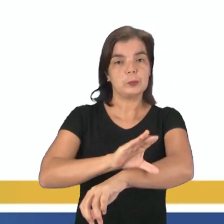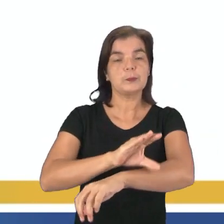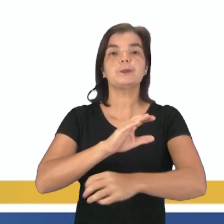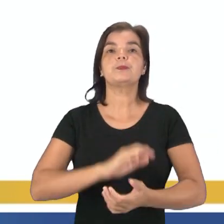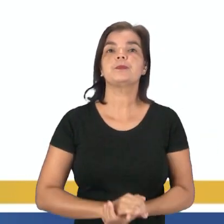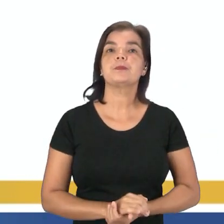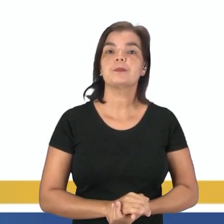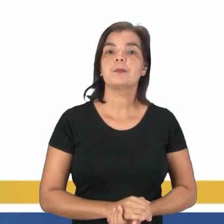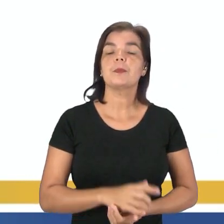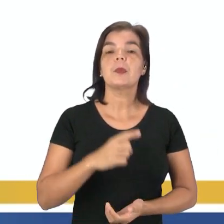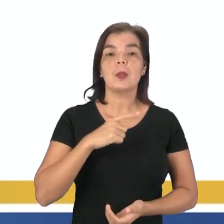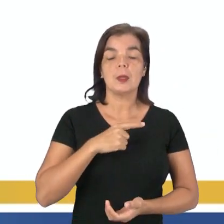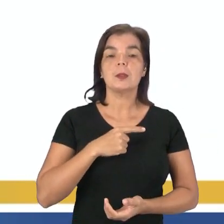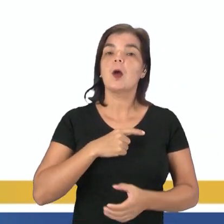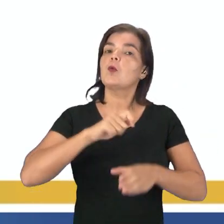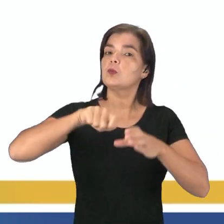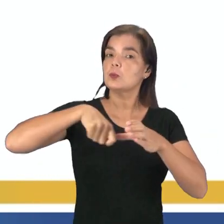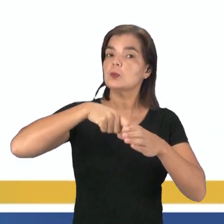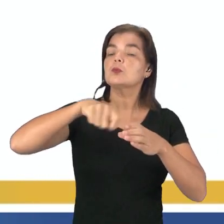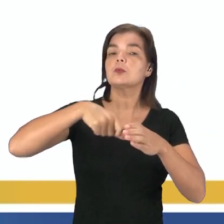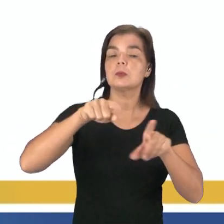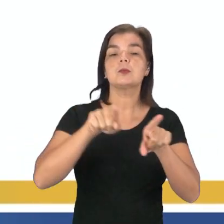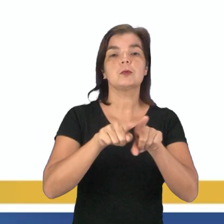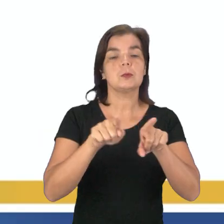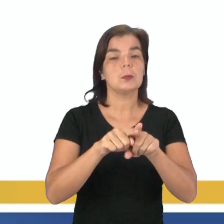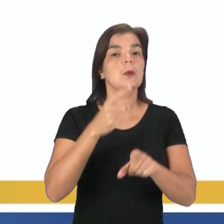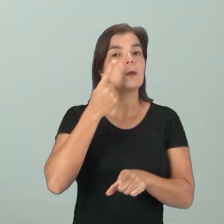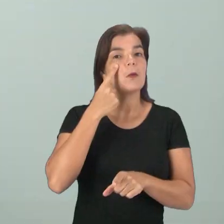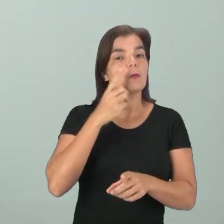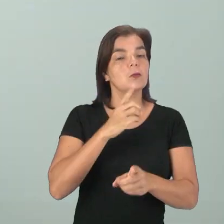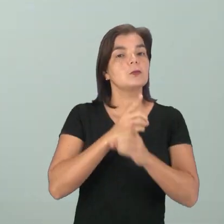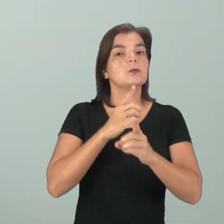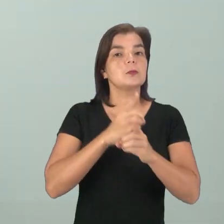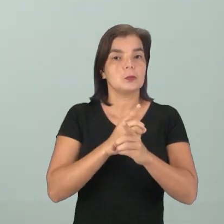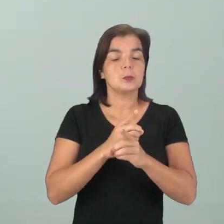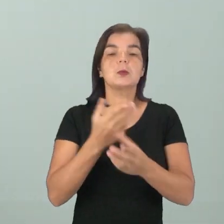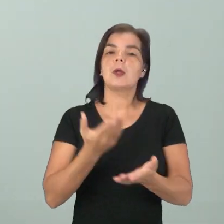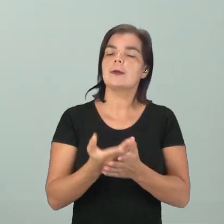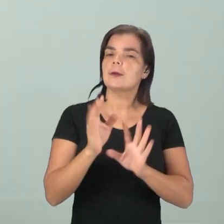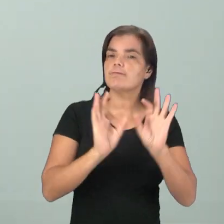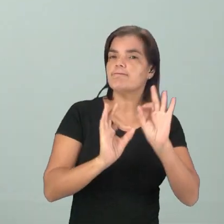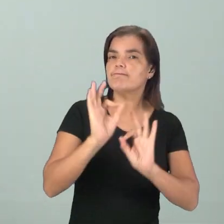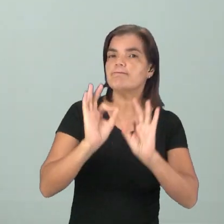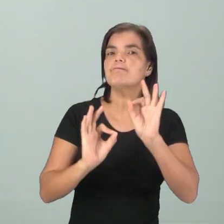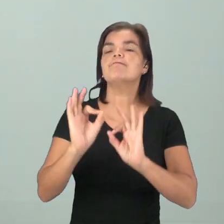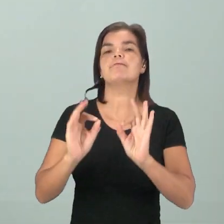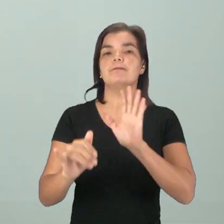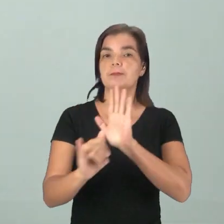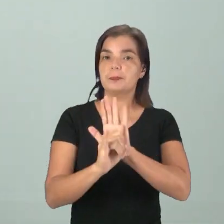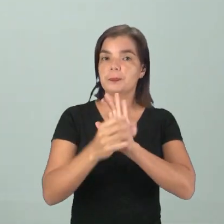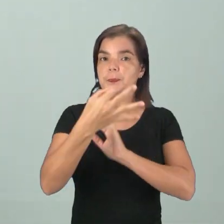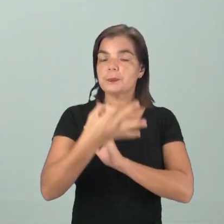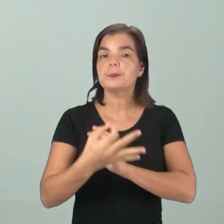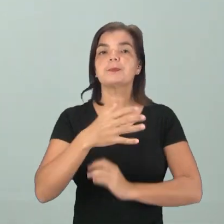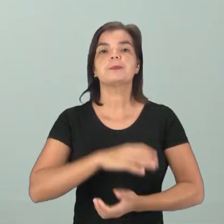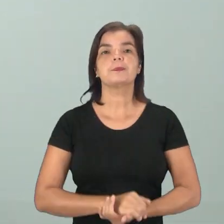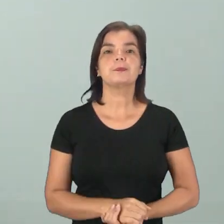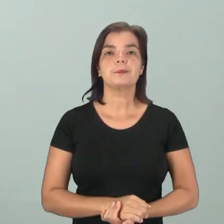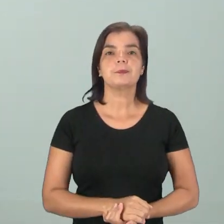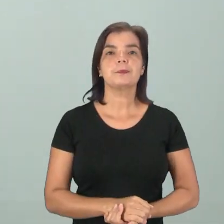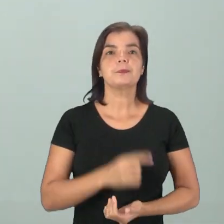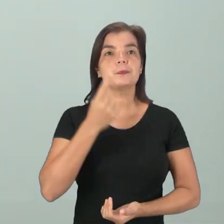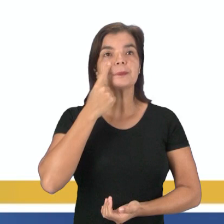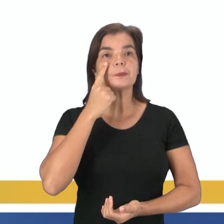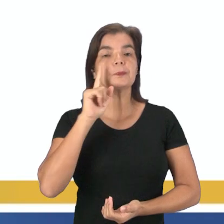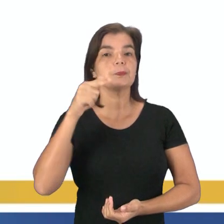estado. Então, a culinária é outra forma também da gente identificar essas composições identitárias, certo? E aí a gente